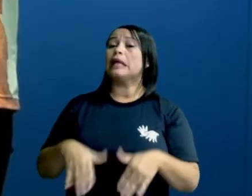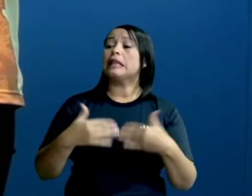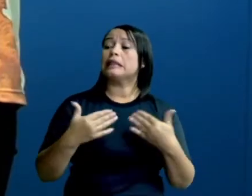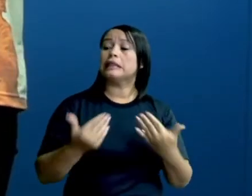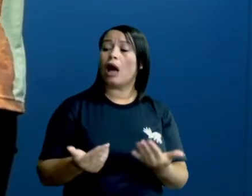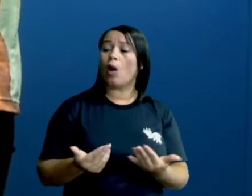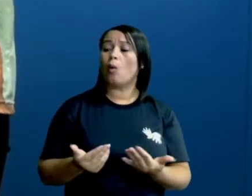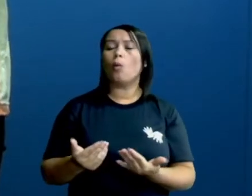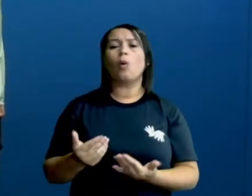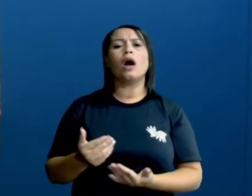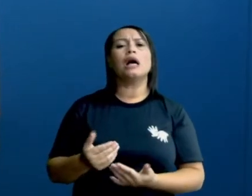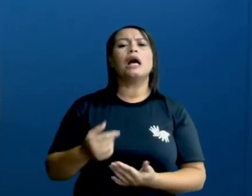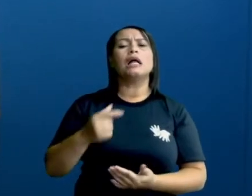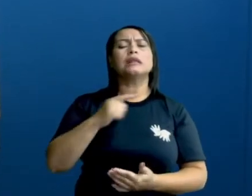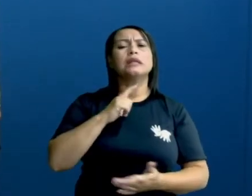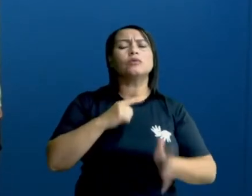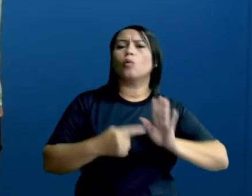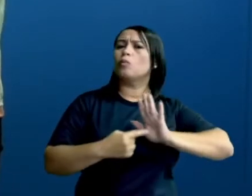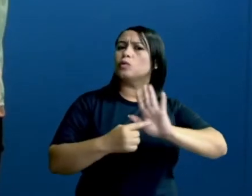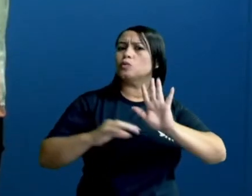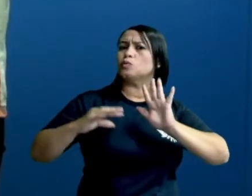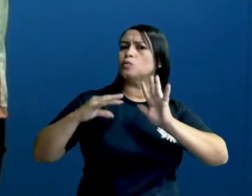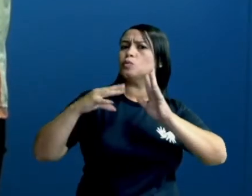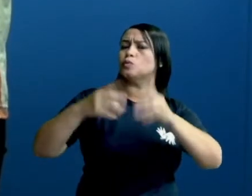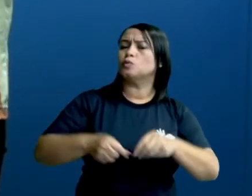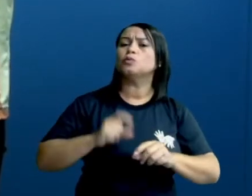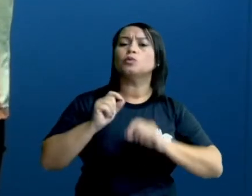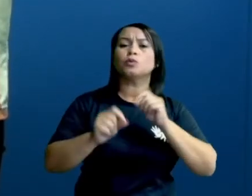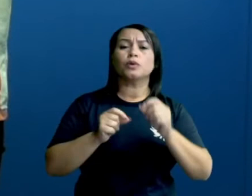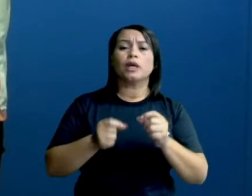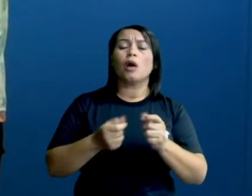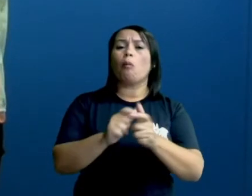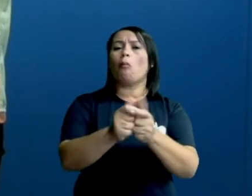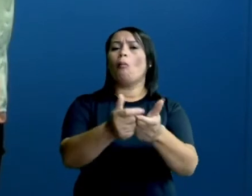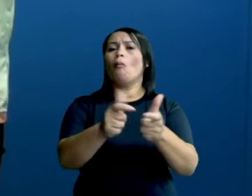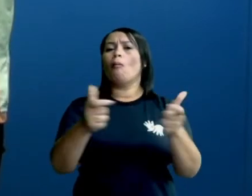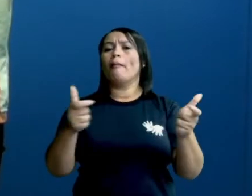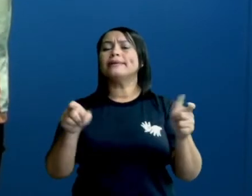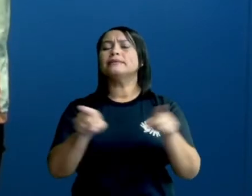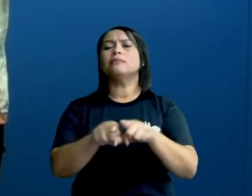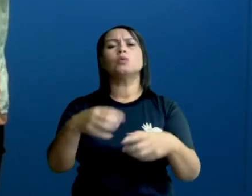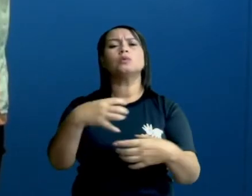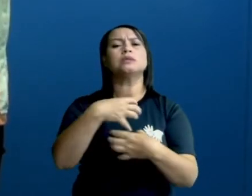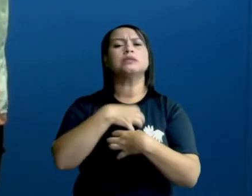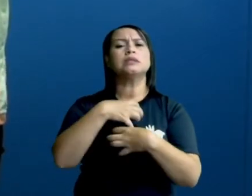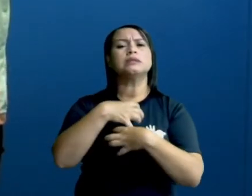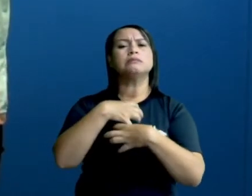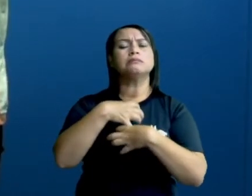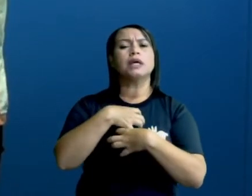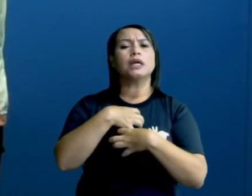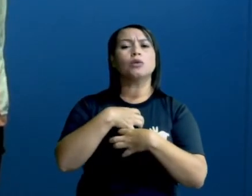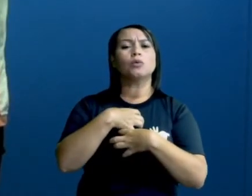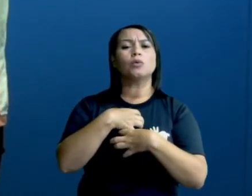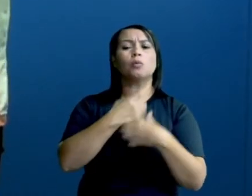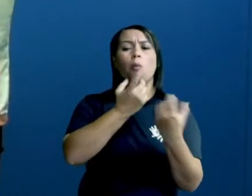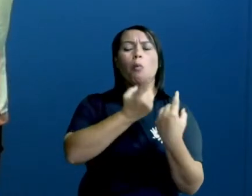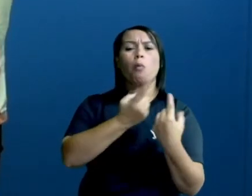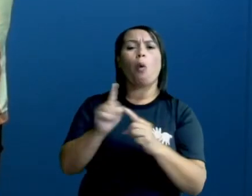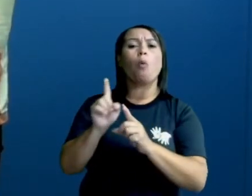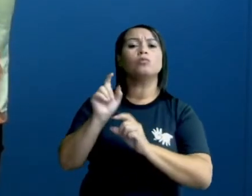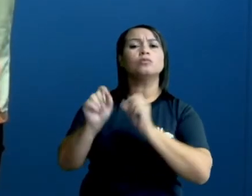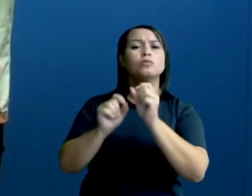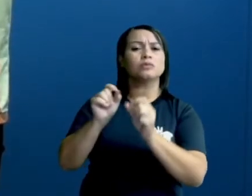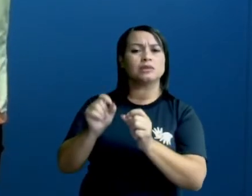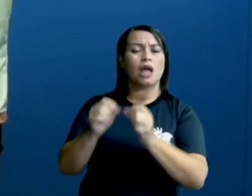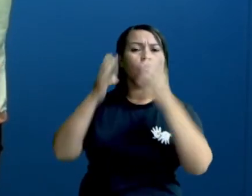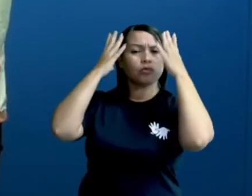Então, diante disso tudo, começa a se crescer ainda mais esse sentimento, né, contra os holandeses e essa